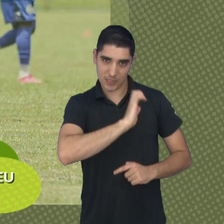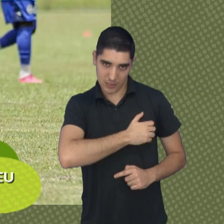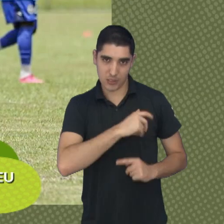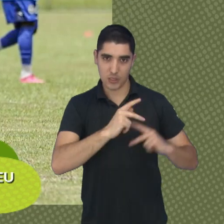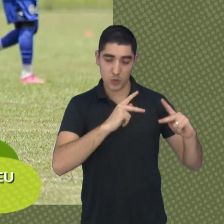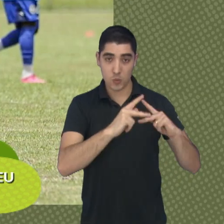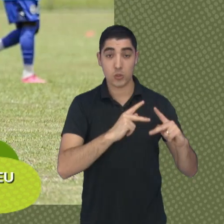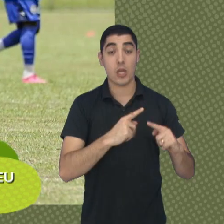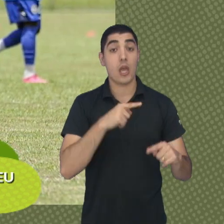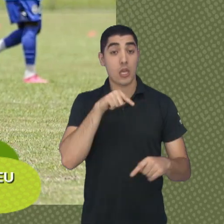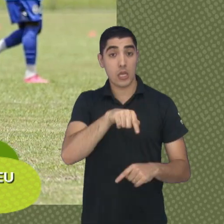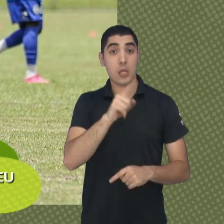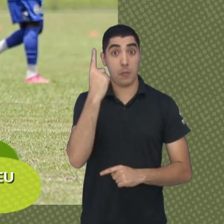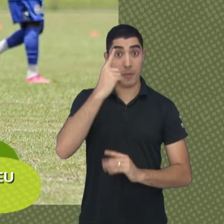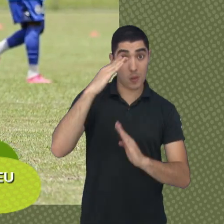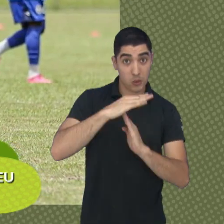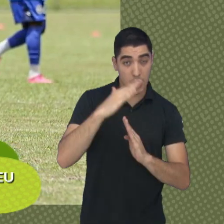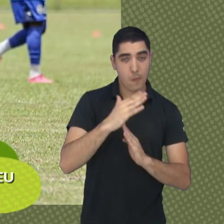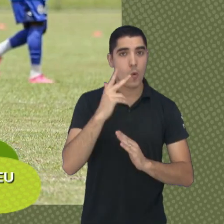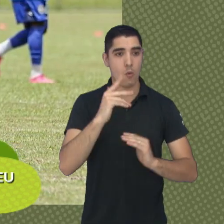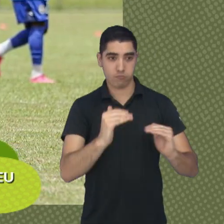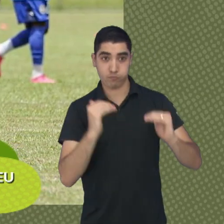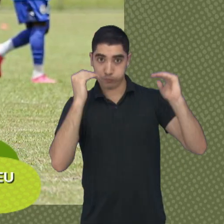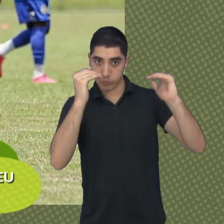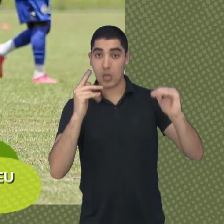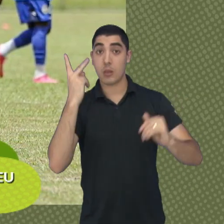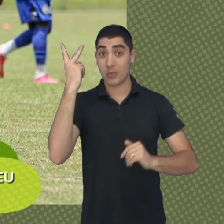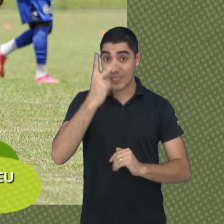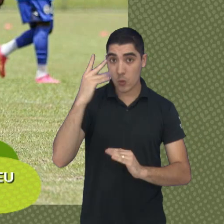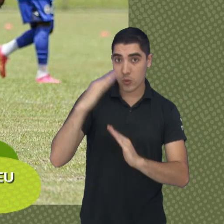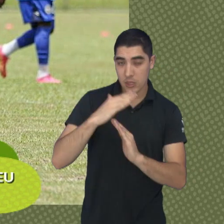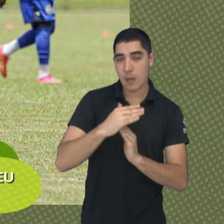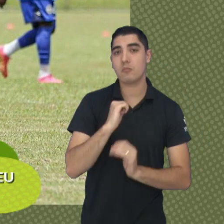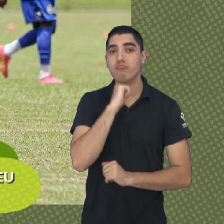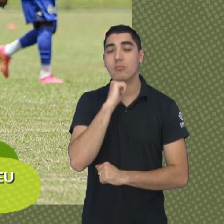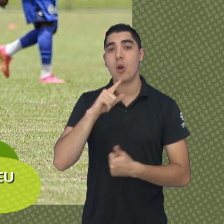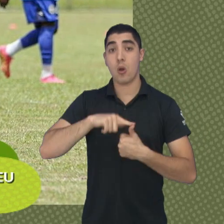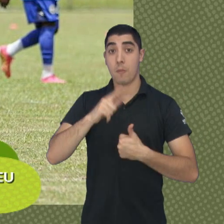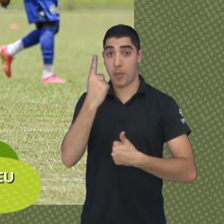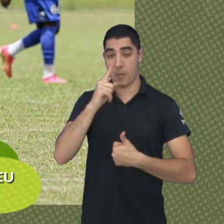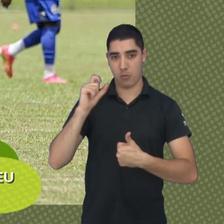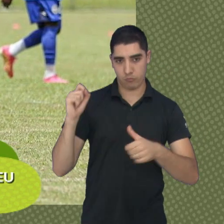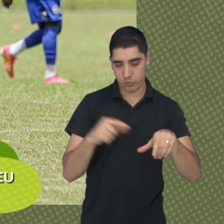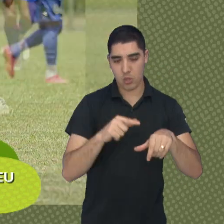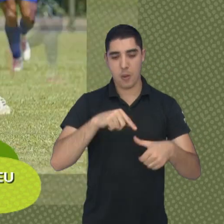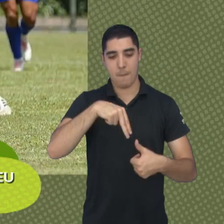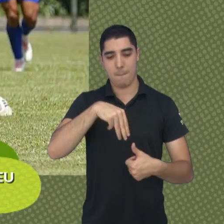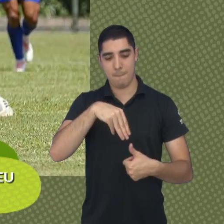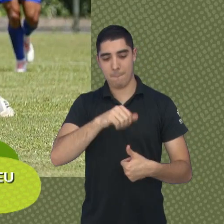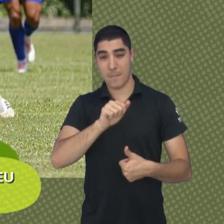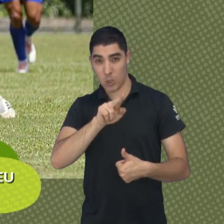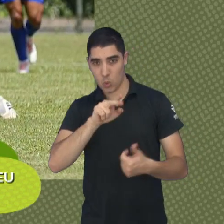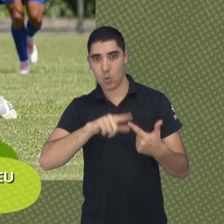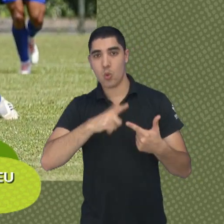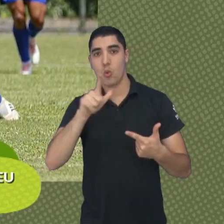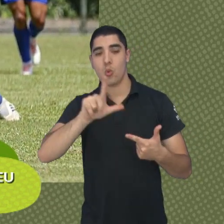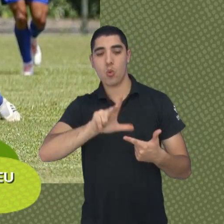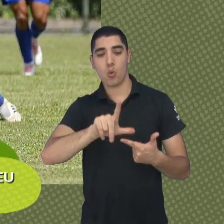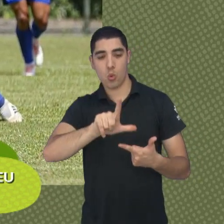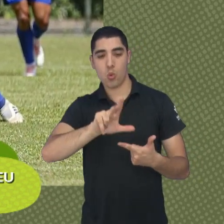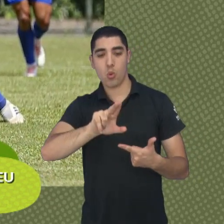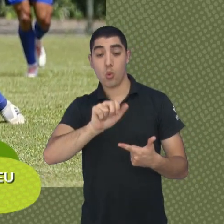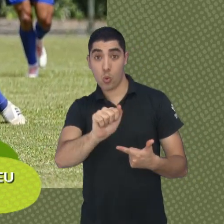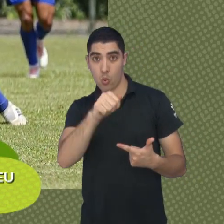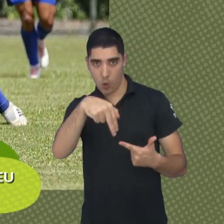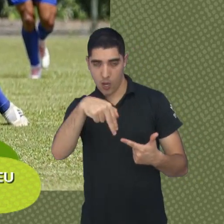modificados em relação ao que começaram, e foram marcados pelo atacante Luan Lúcio e o meia Manu, que foi promovido aí das categorias de base do São